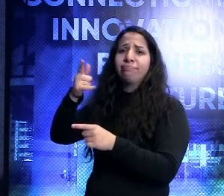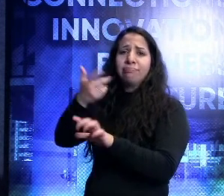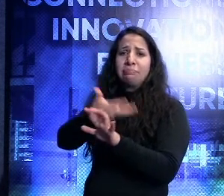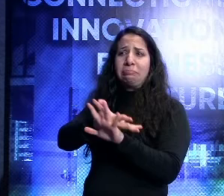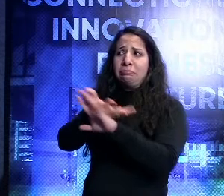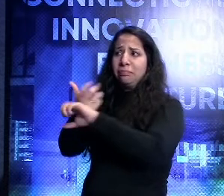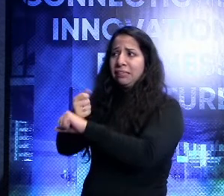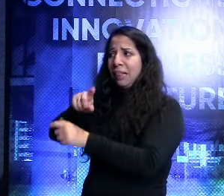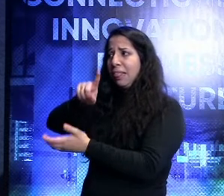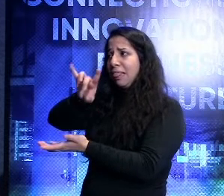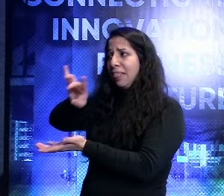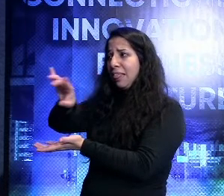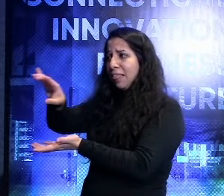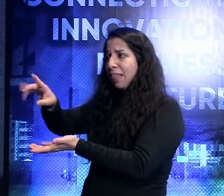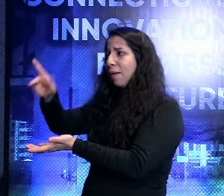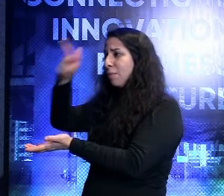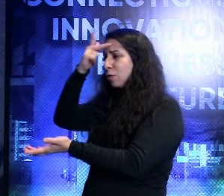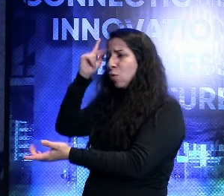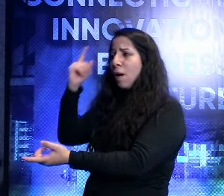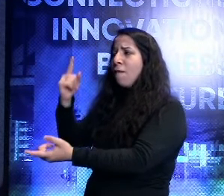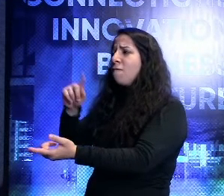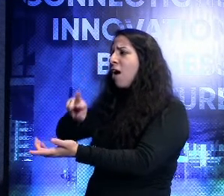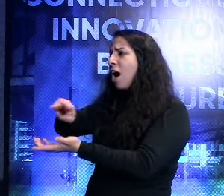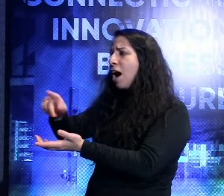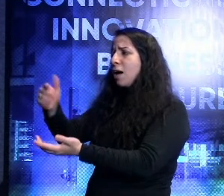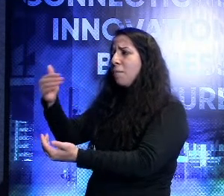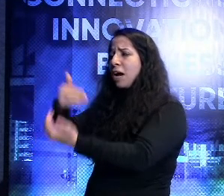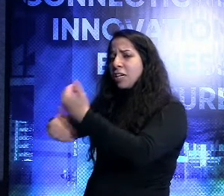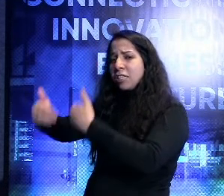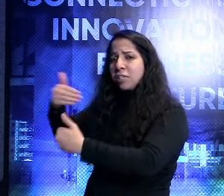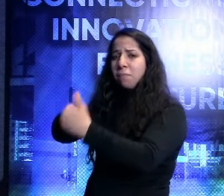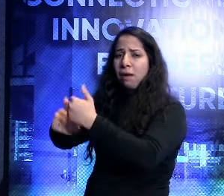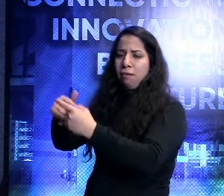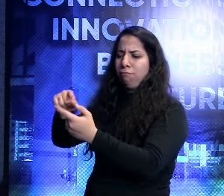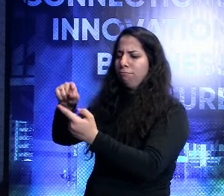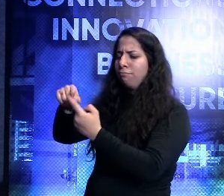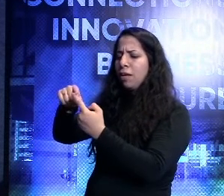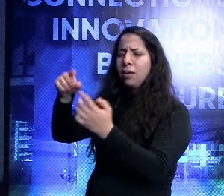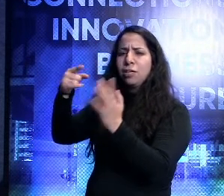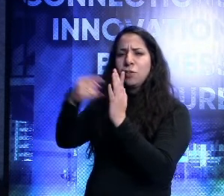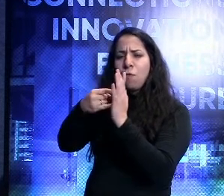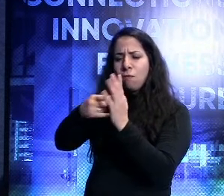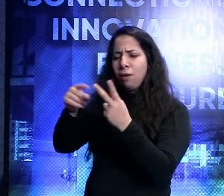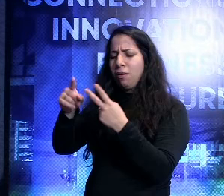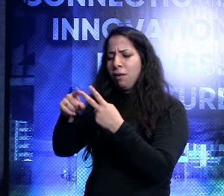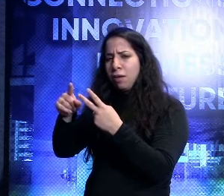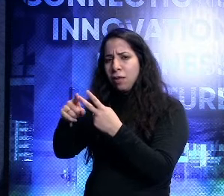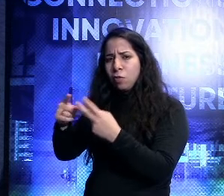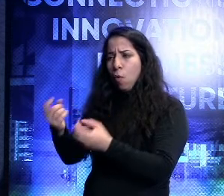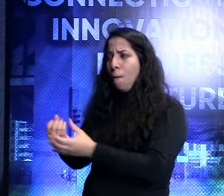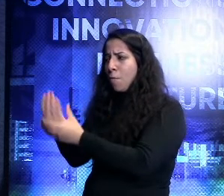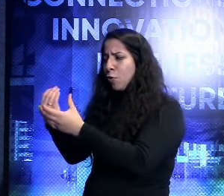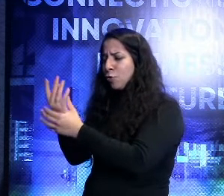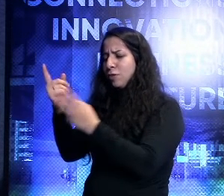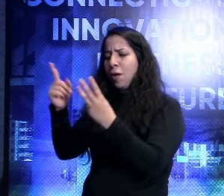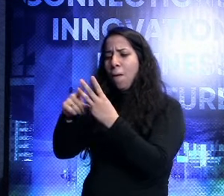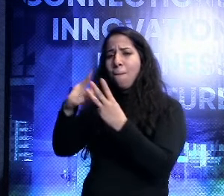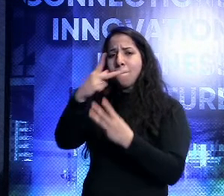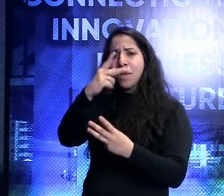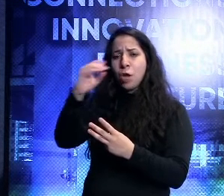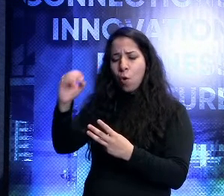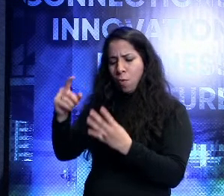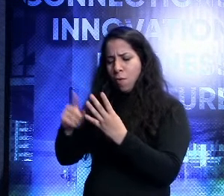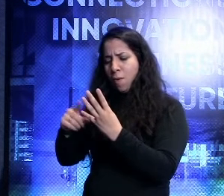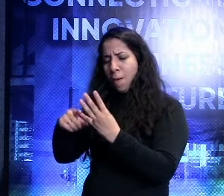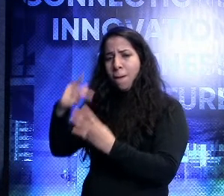participar, desenvolvimento, operação, produção, PO, PM, todas as outras siglas, SRE, todas as